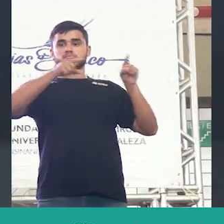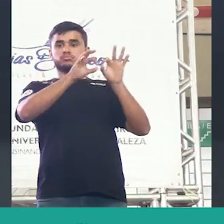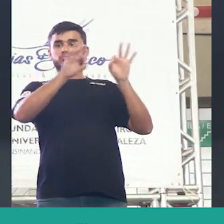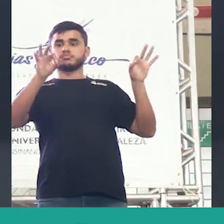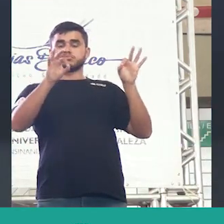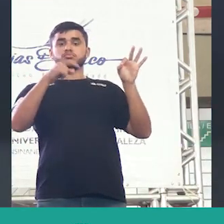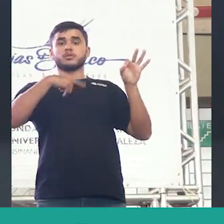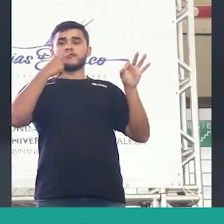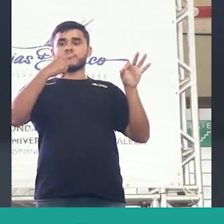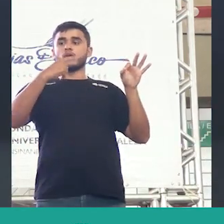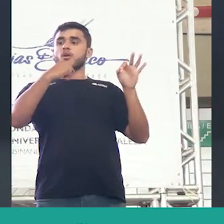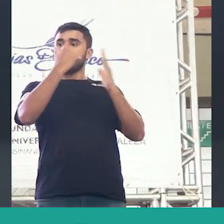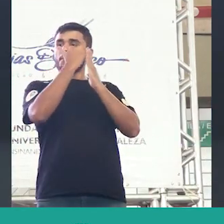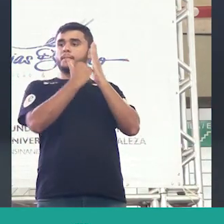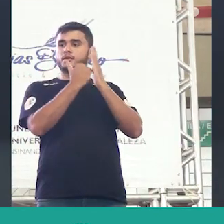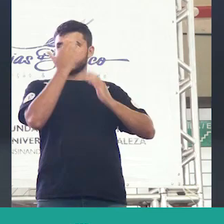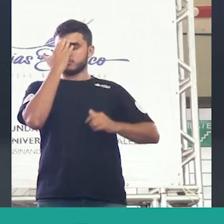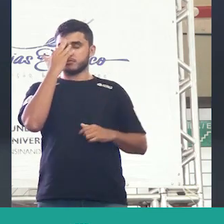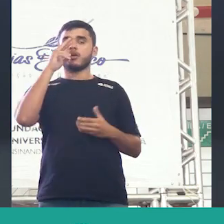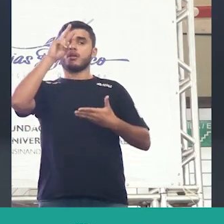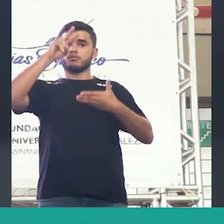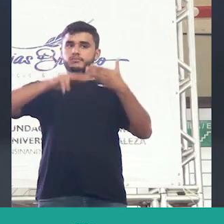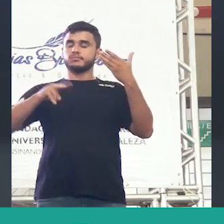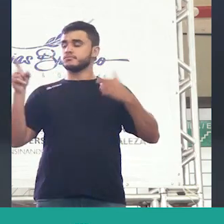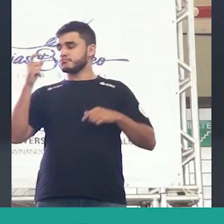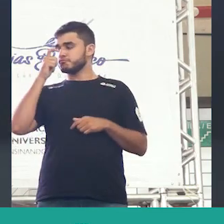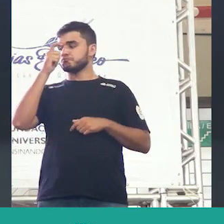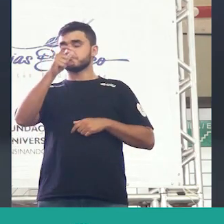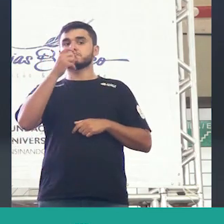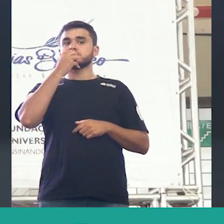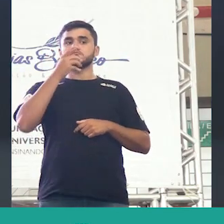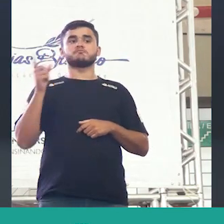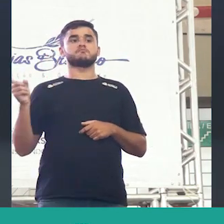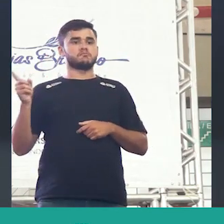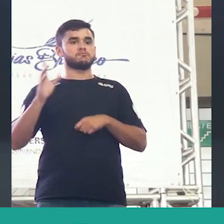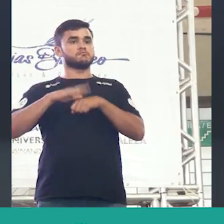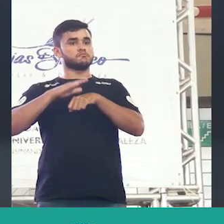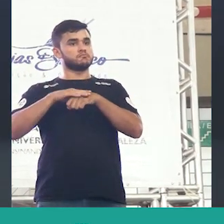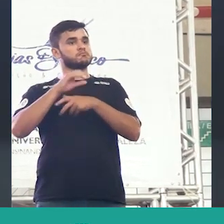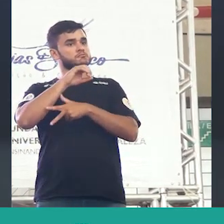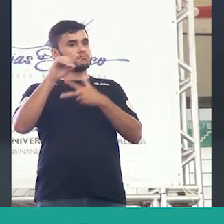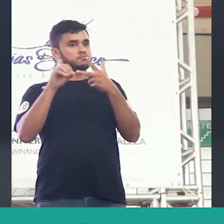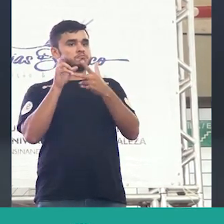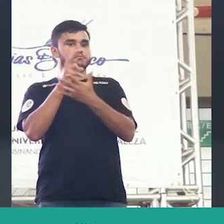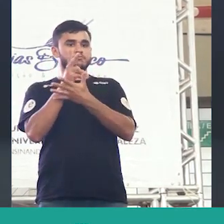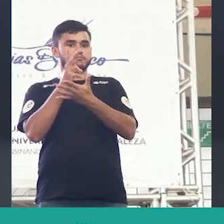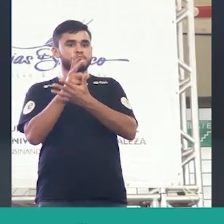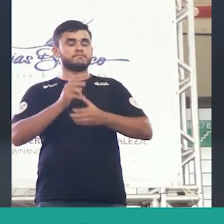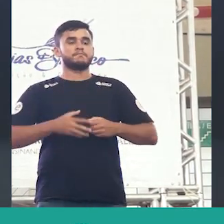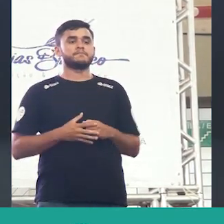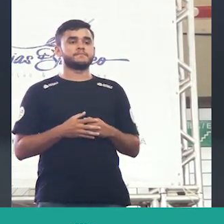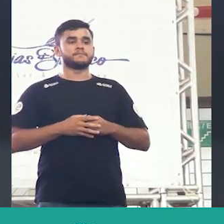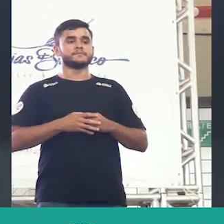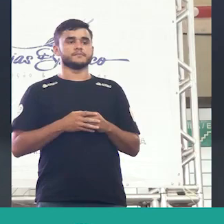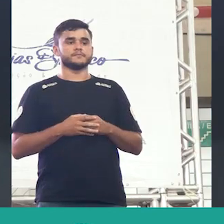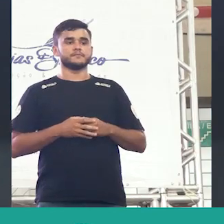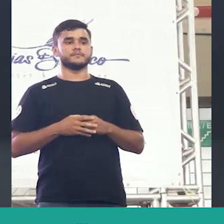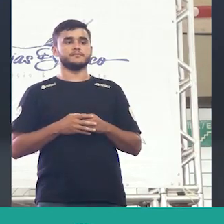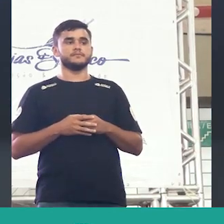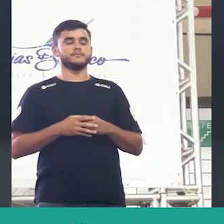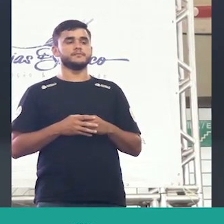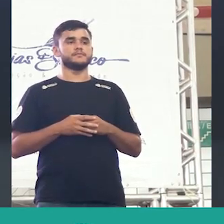menor. Releio esse texto. Esse texto aí é um texto muito interessante para cair no Enem. Vamos lá. Vamos